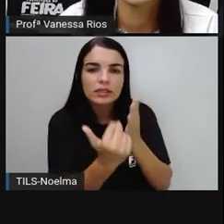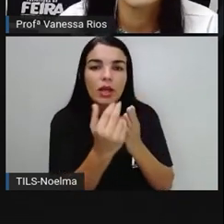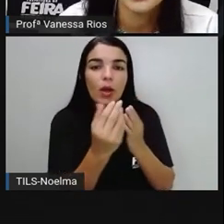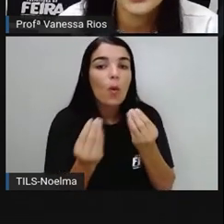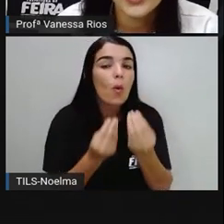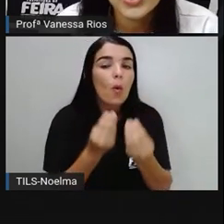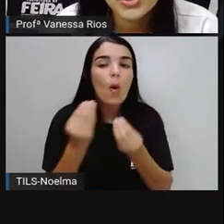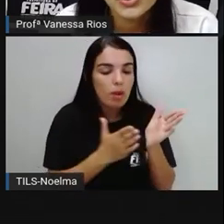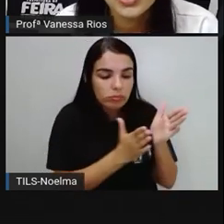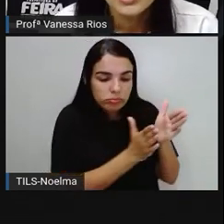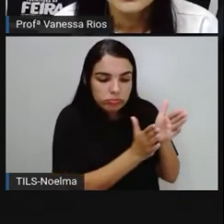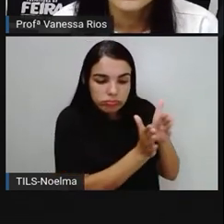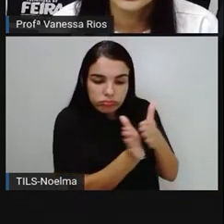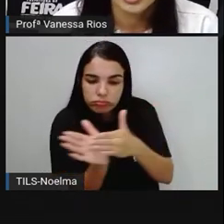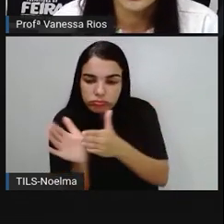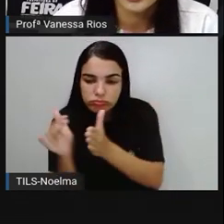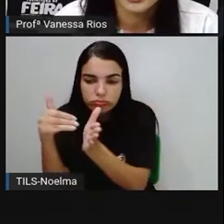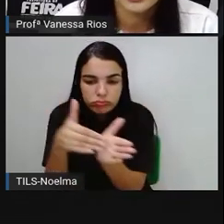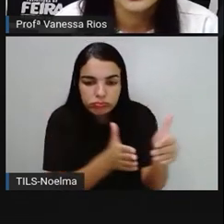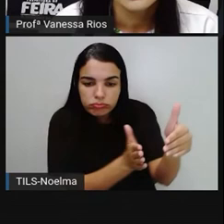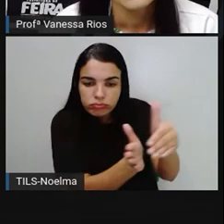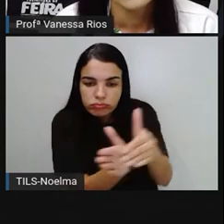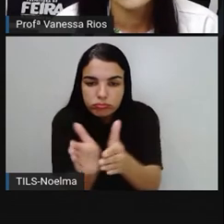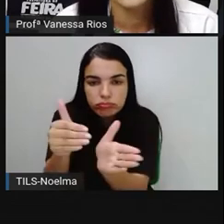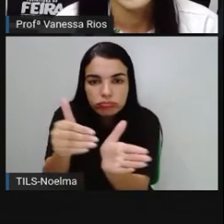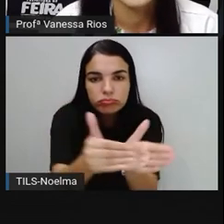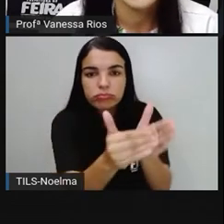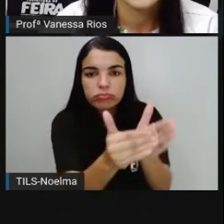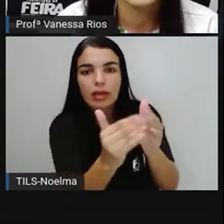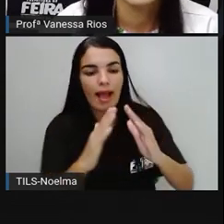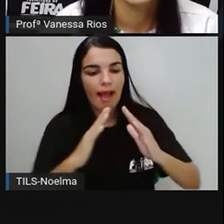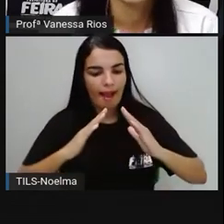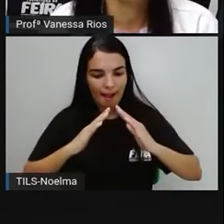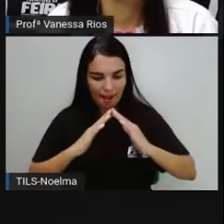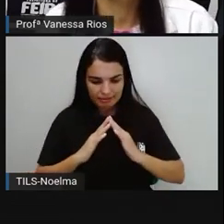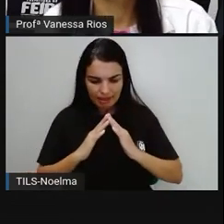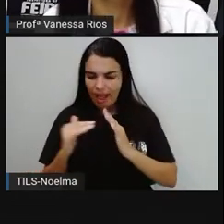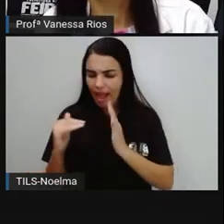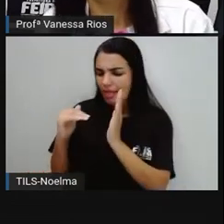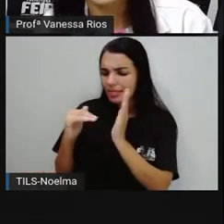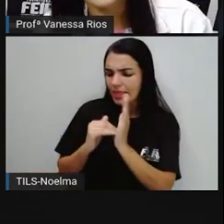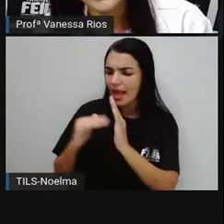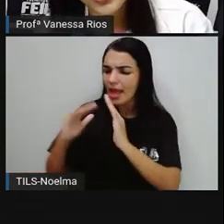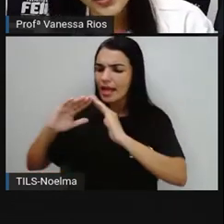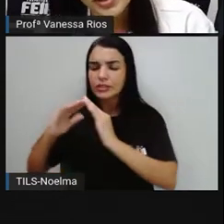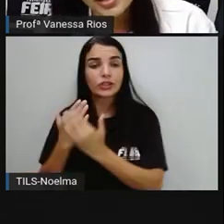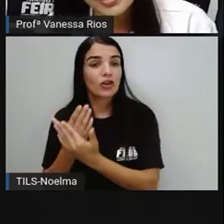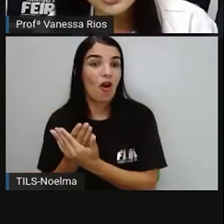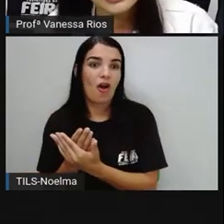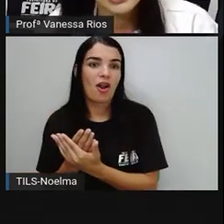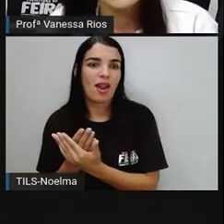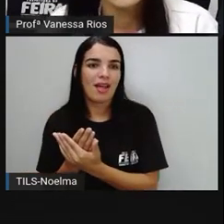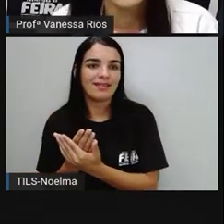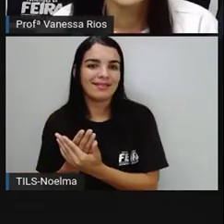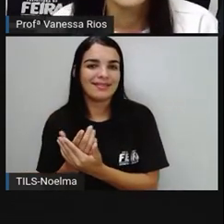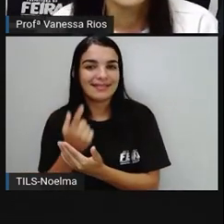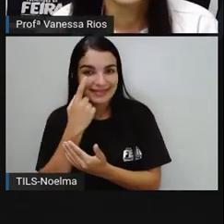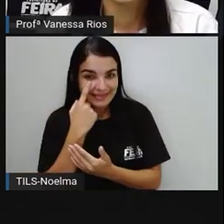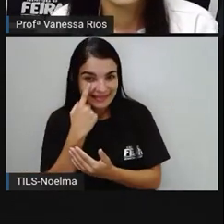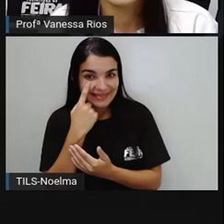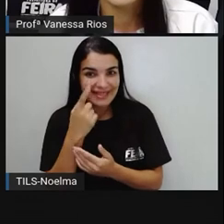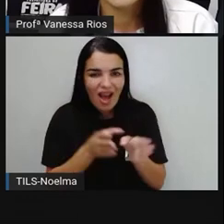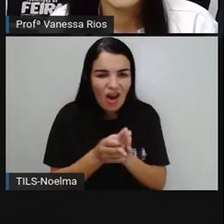caminho, um percurso de alguém de sua casa até chegar na escola. E aí tem toda